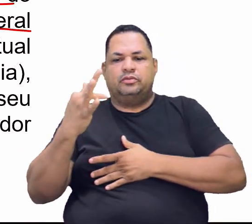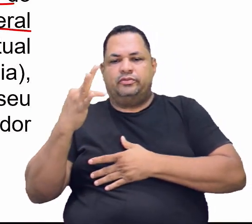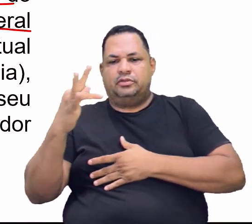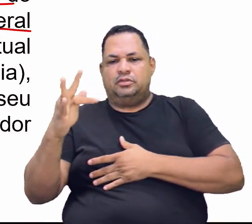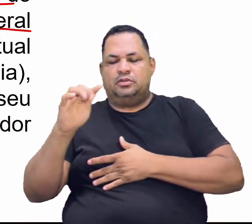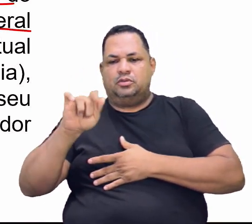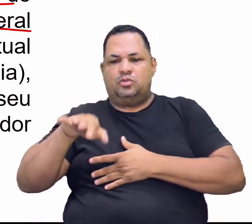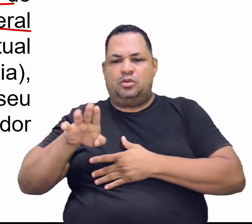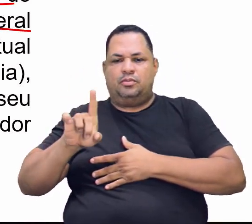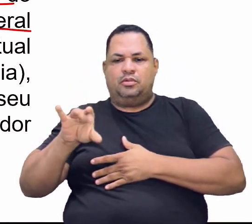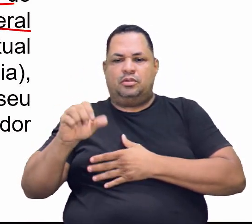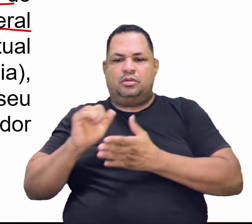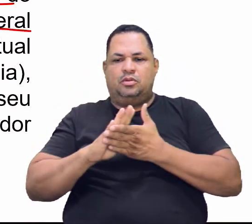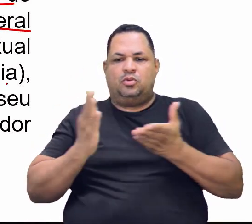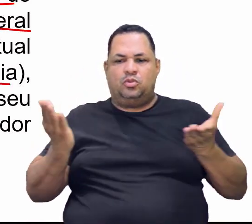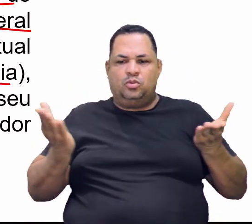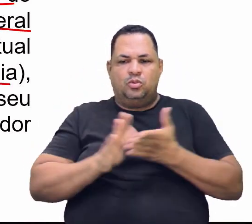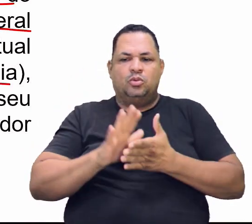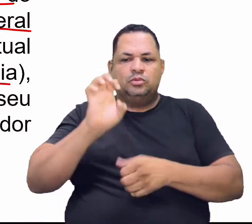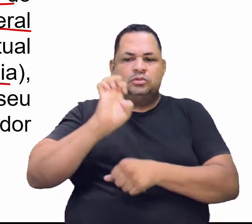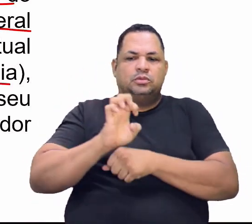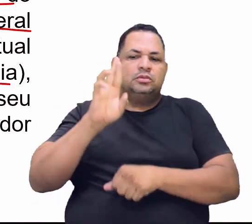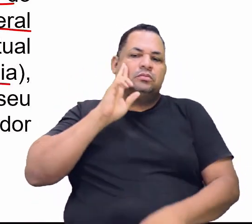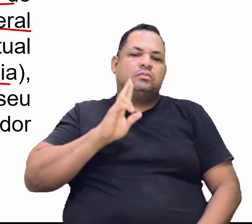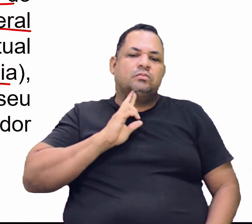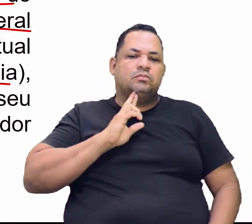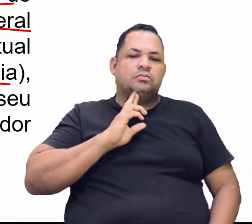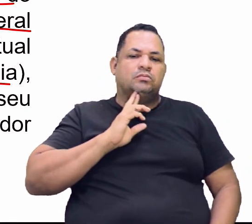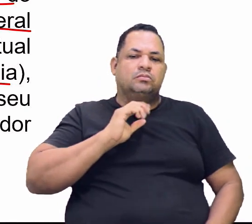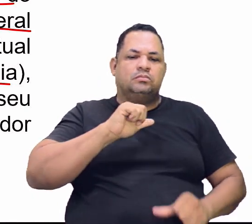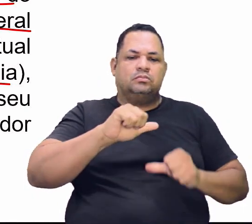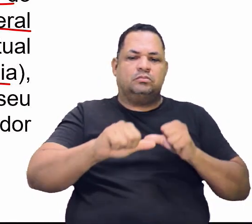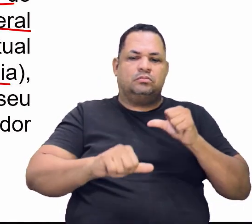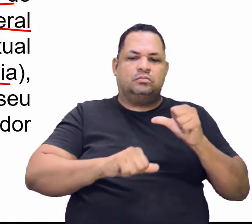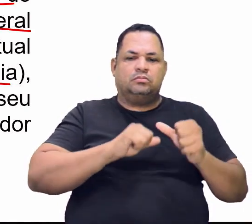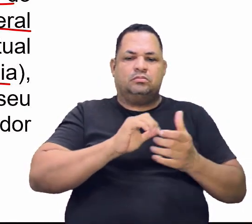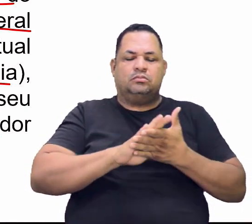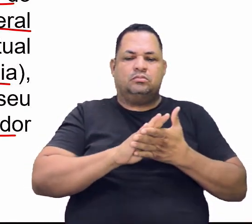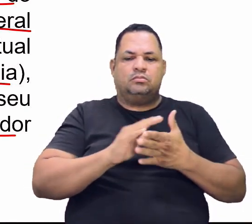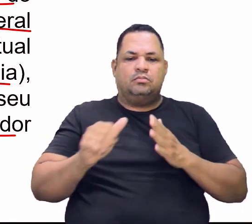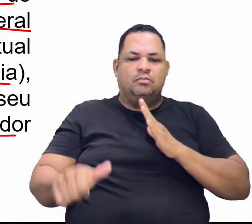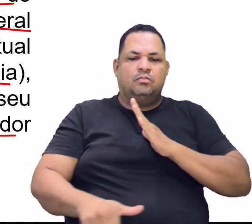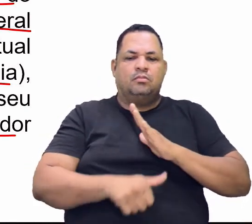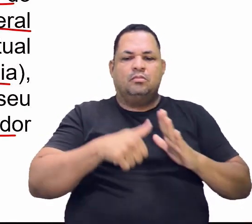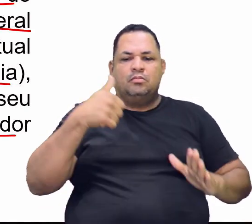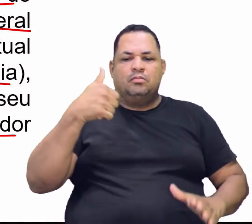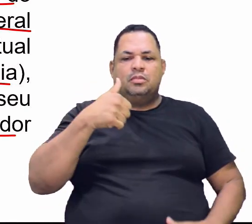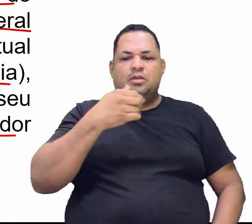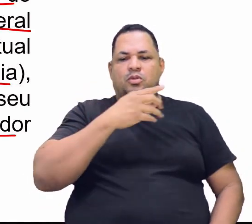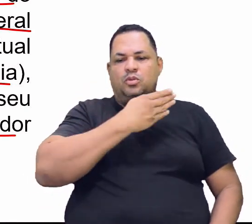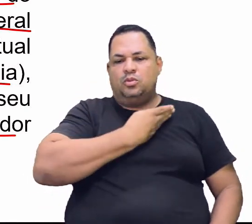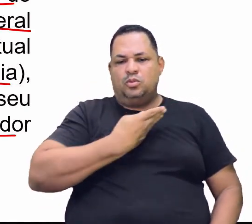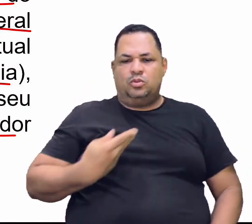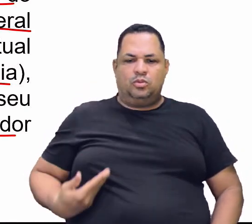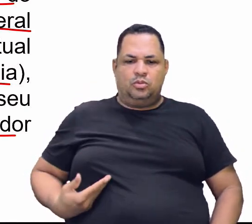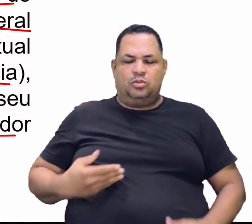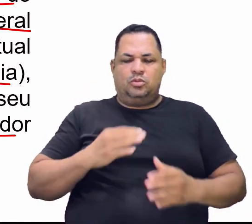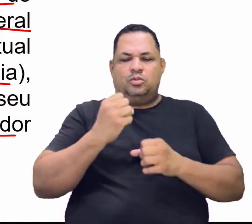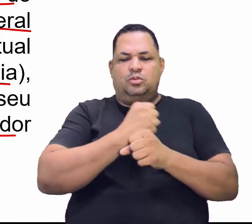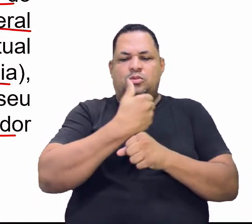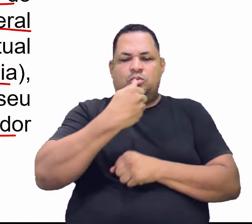Guaporé, hoje estado de Rondônia, se tornando aí o seu primeiro governador, que vai